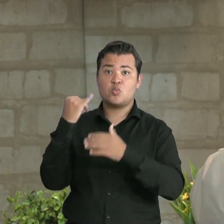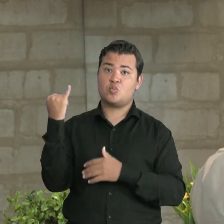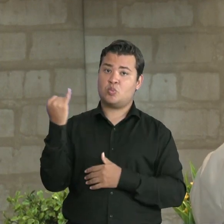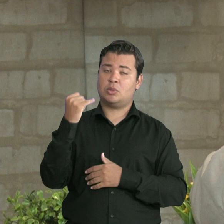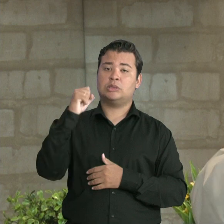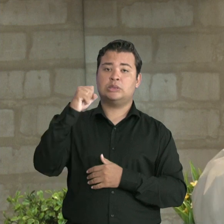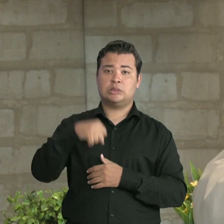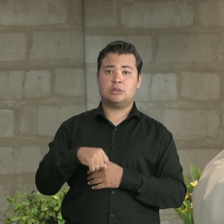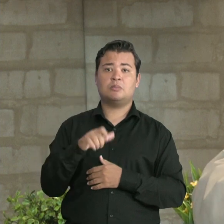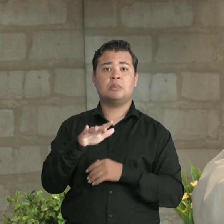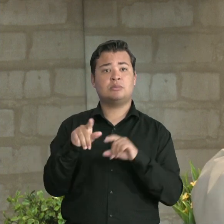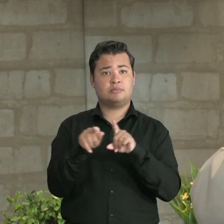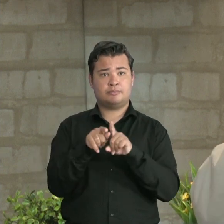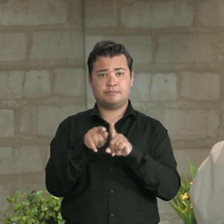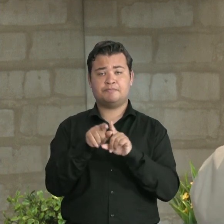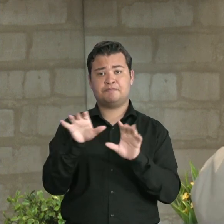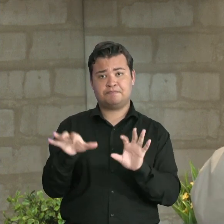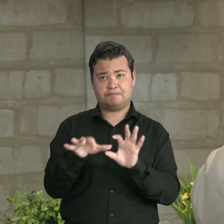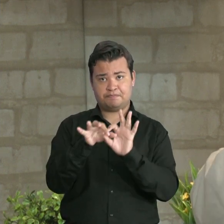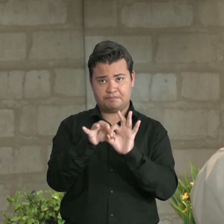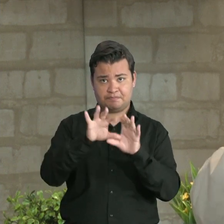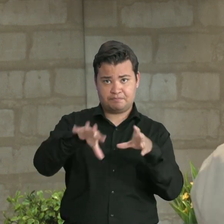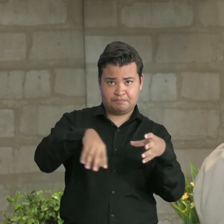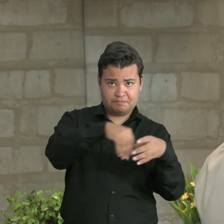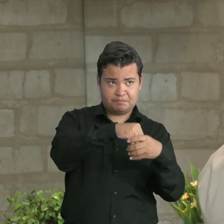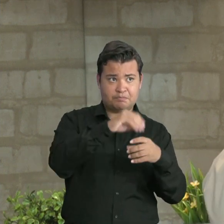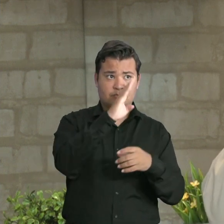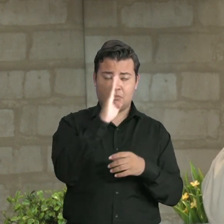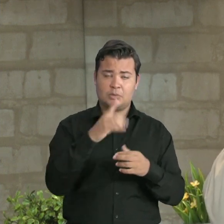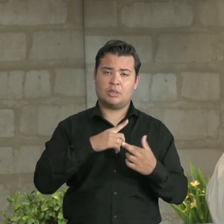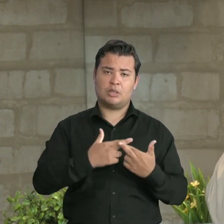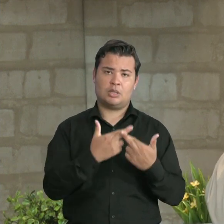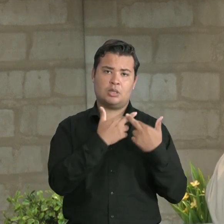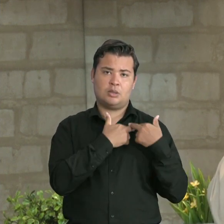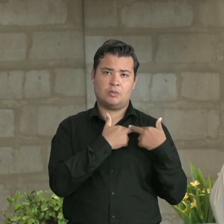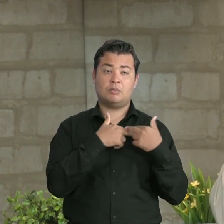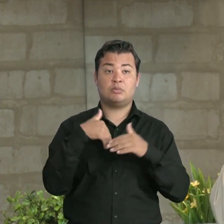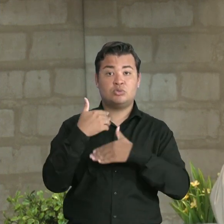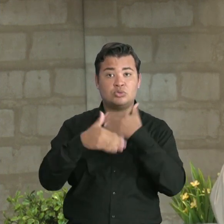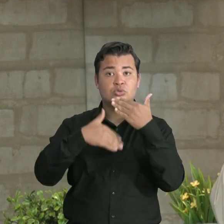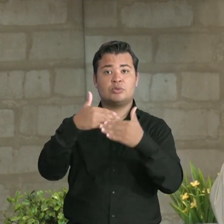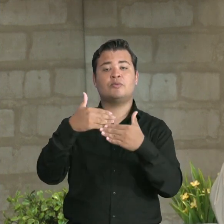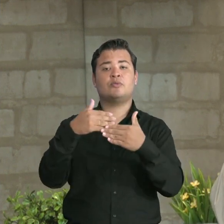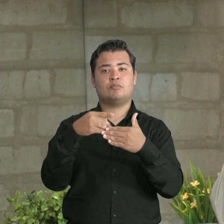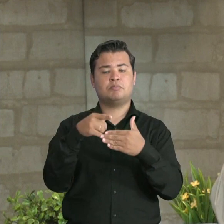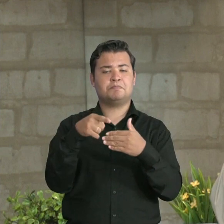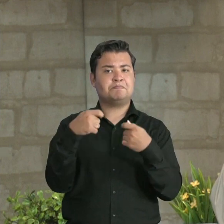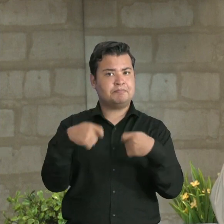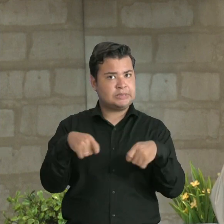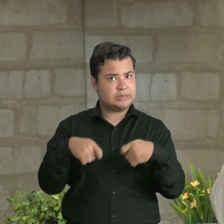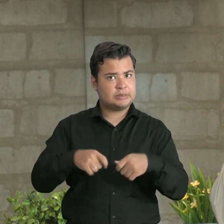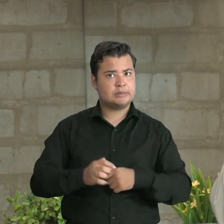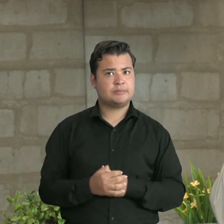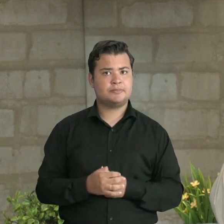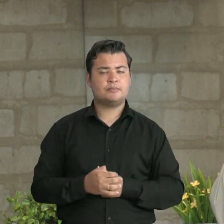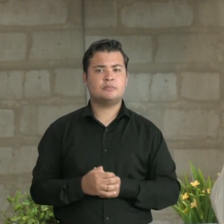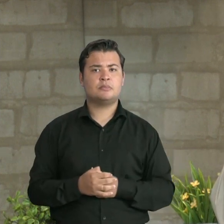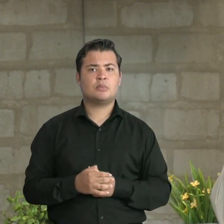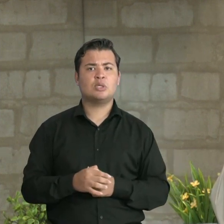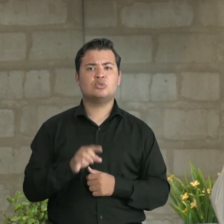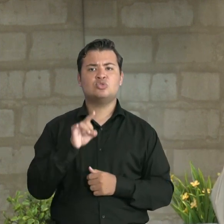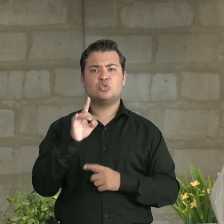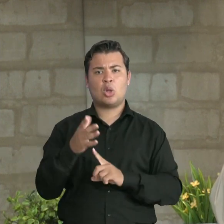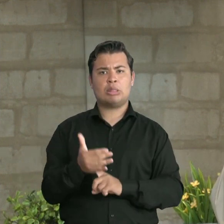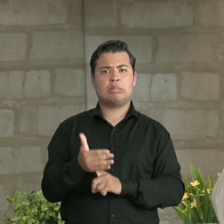também tem que fazer parte. O Brasil também tem um dever de desenvolvimento e aprimoramento. É evidente que não é só pela tecnologia,